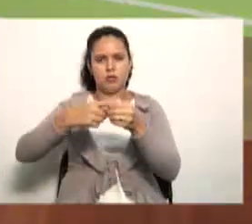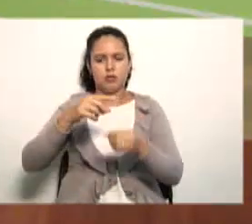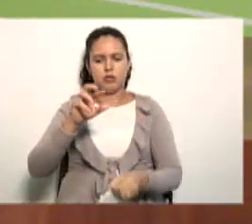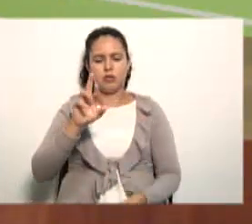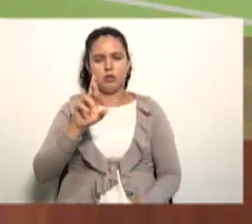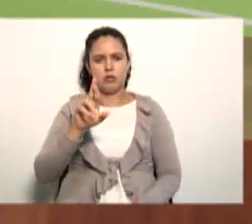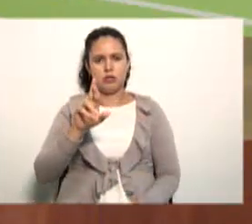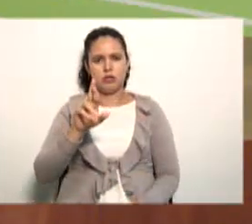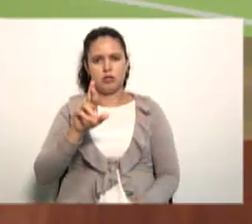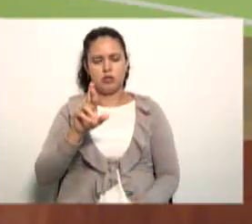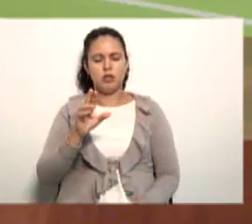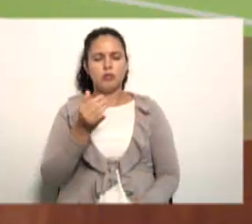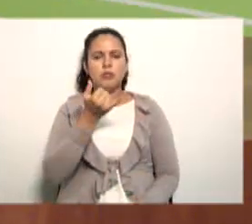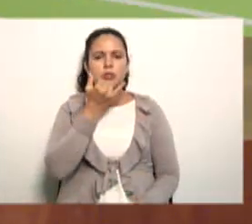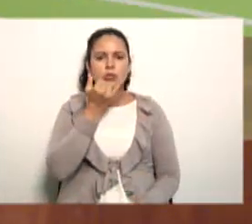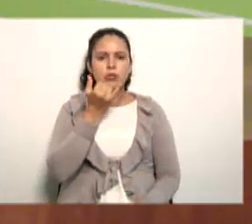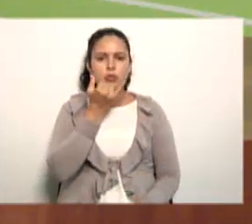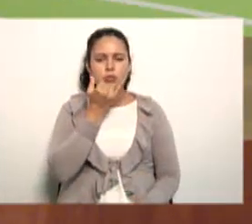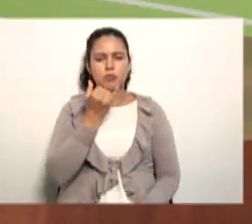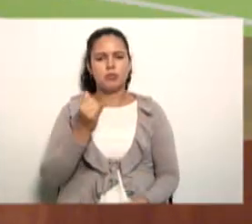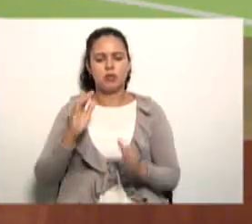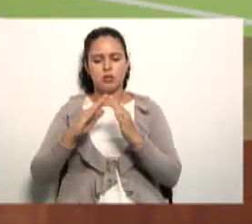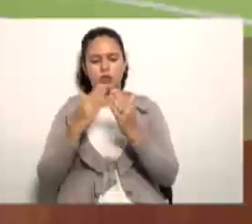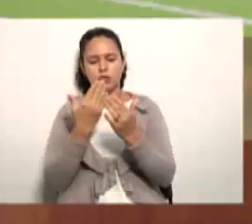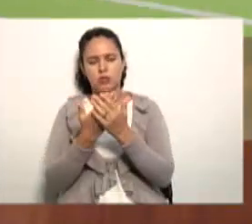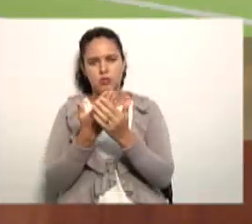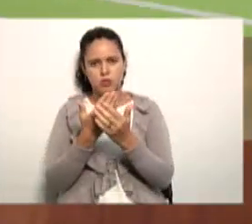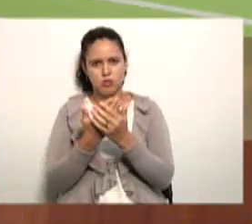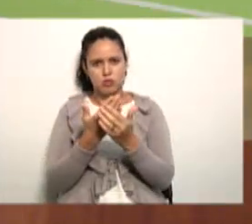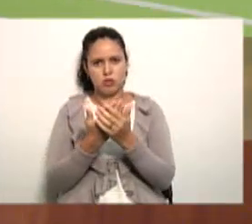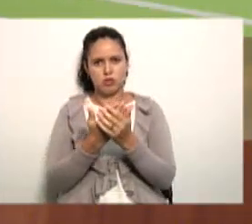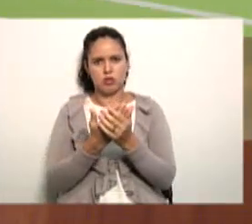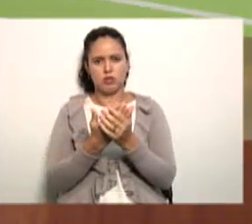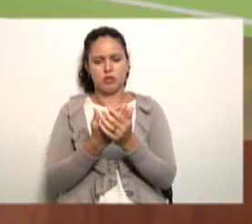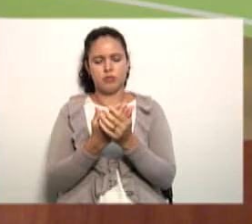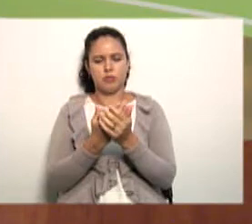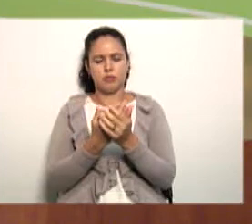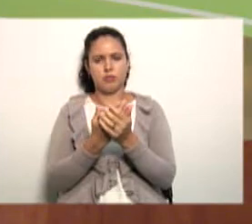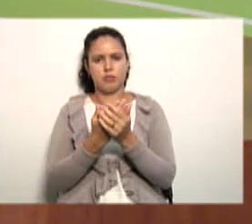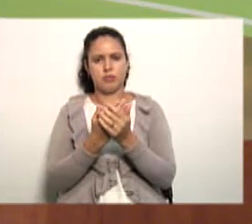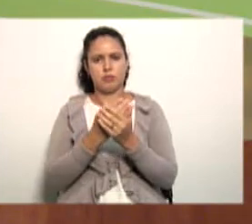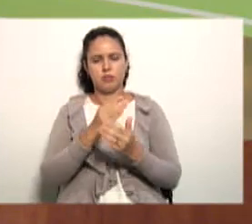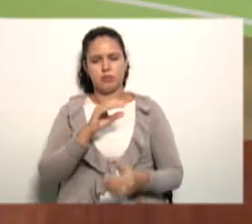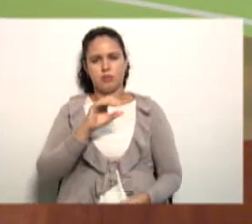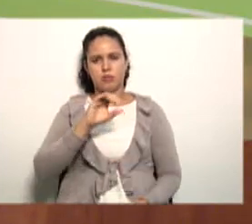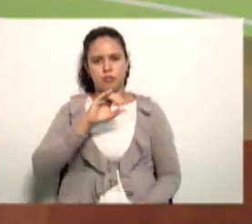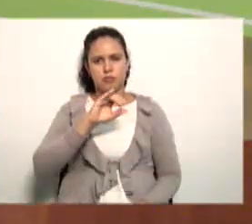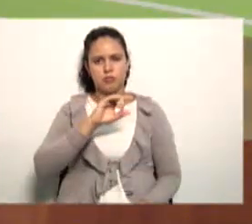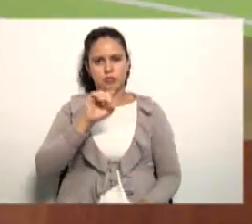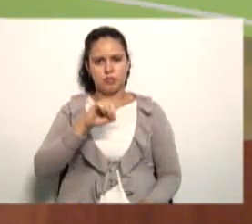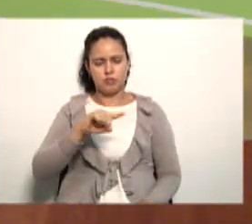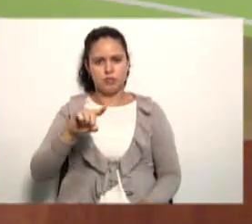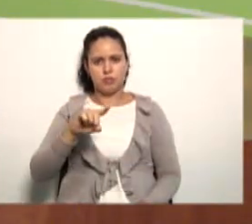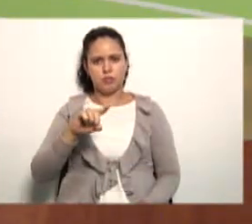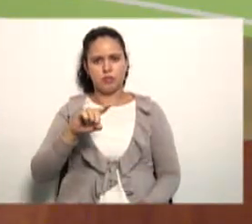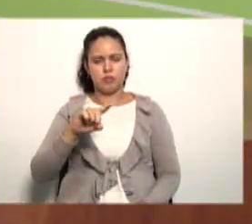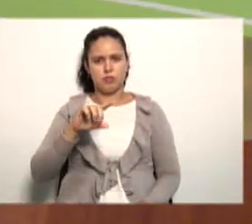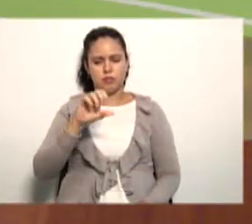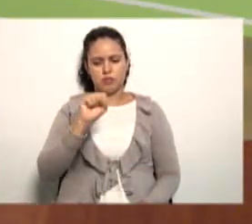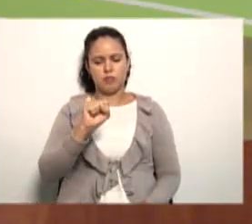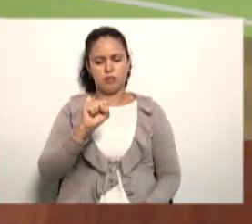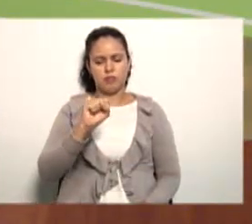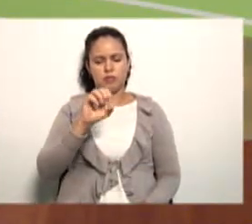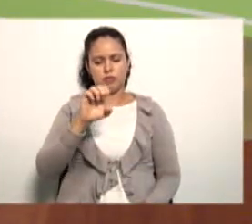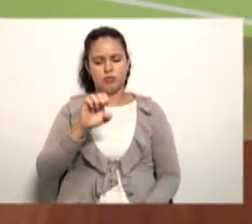não, desculpe, na escola César Freitas, Cassol de Porto Velho, o aluno Pablo diz que é o estudo